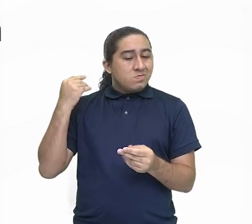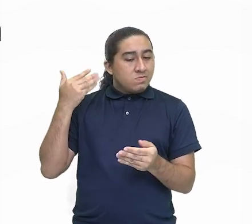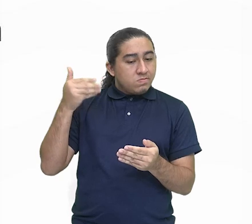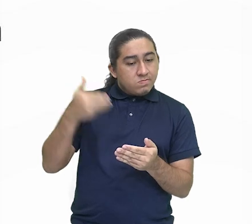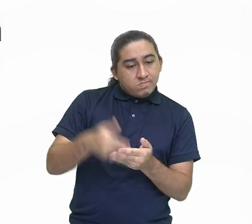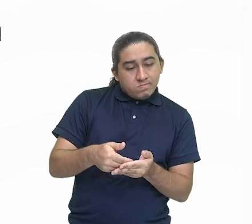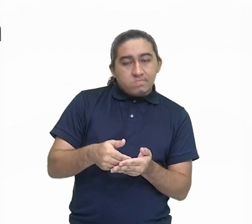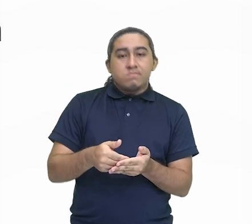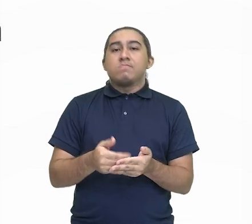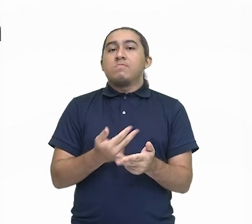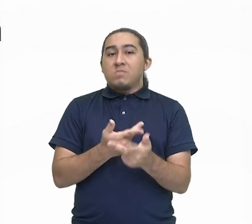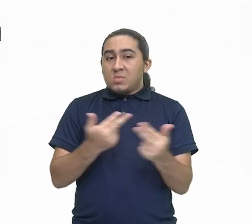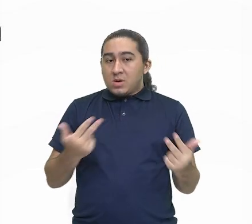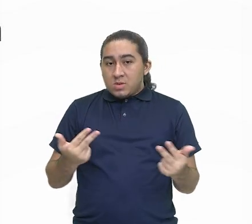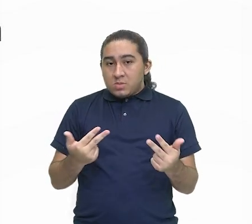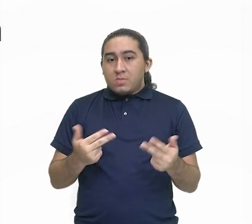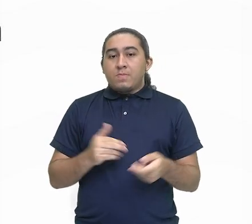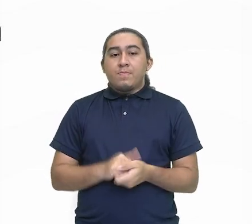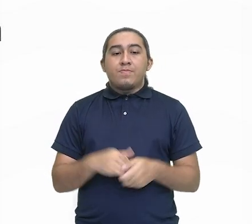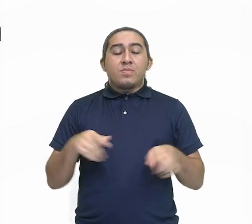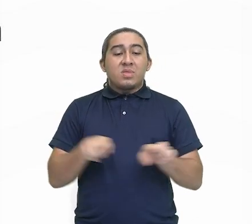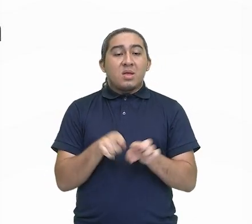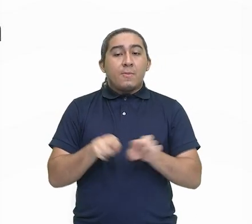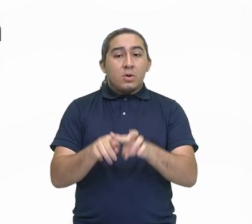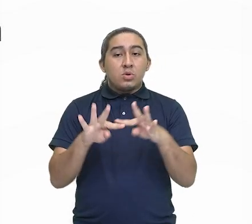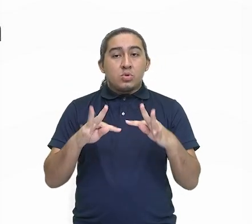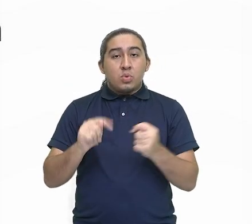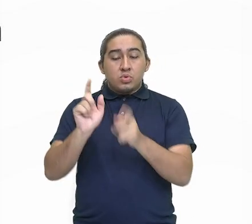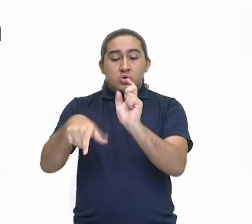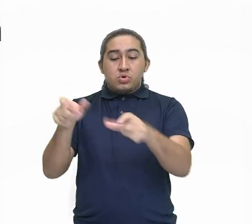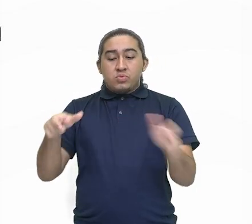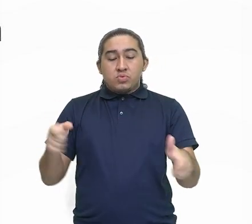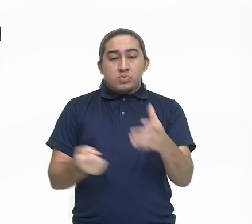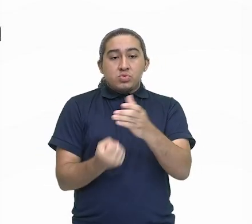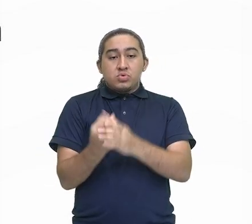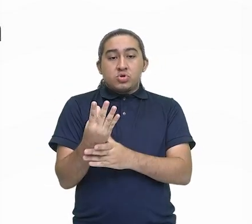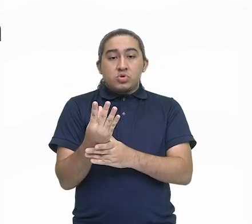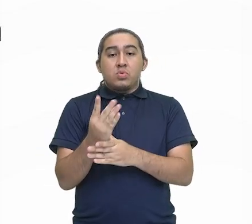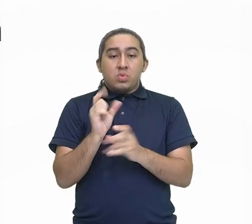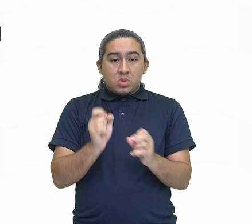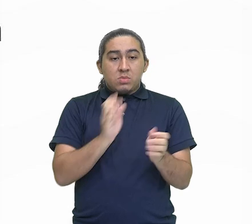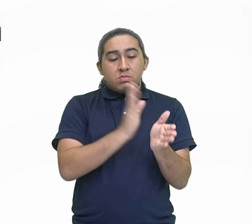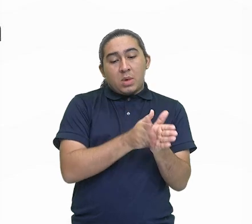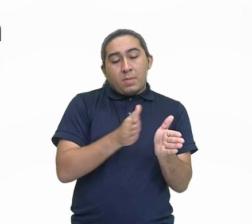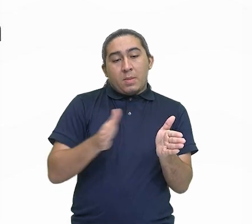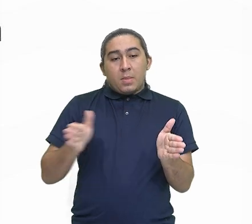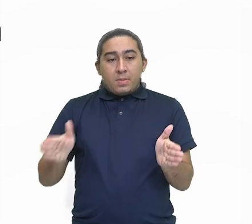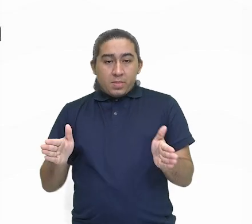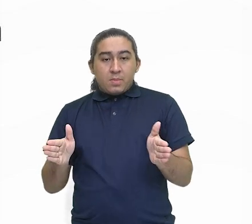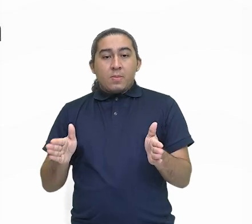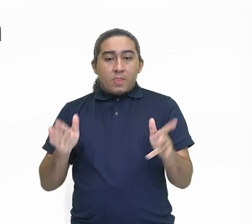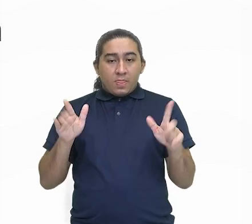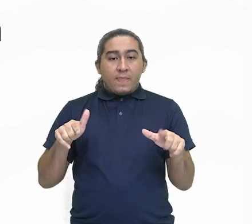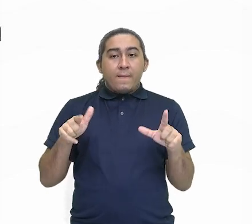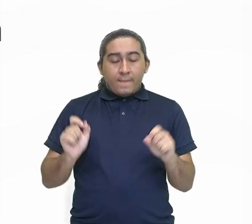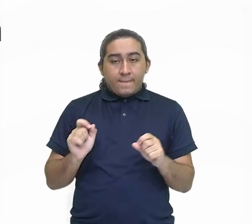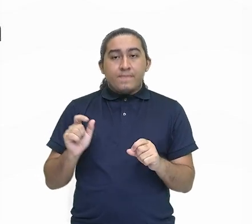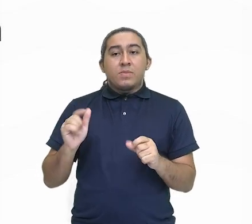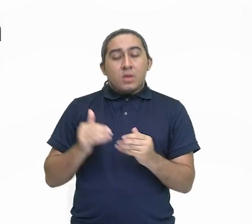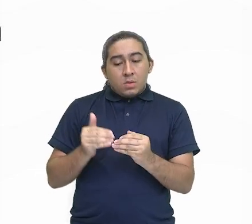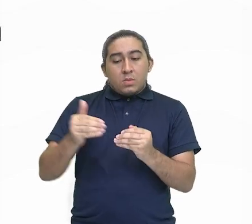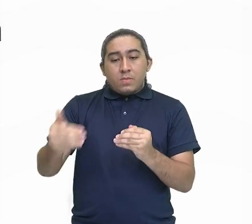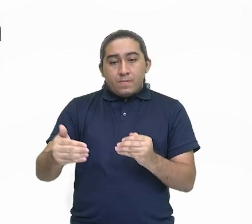ou seja, de todos os indivíduos que foram surgindo uns após os outros e ao longo